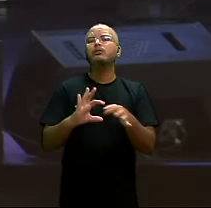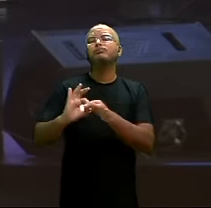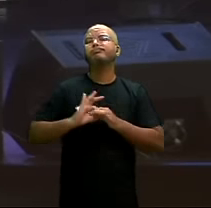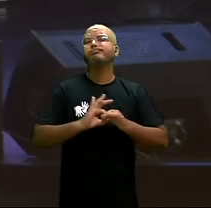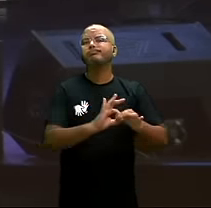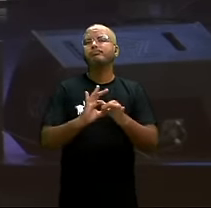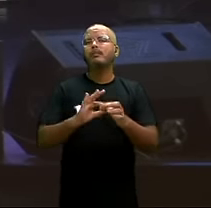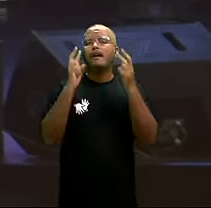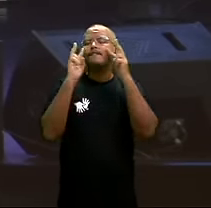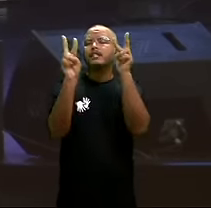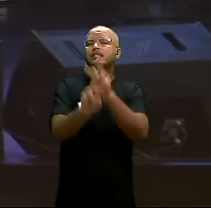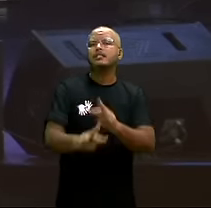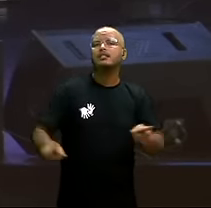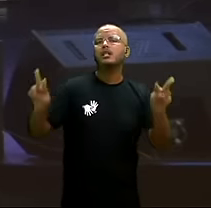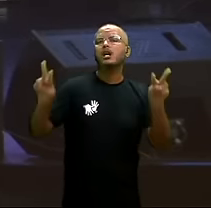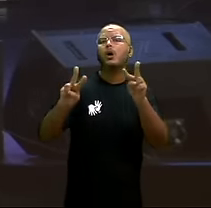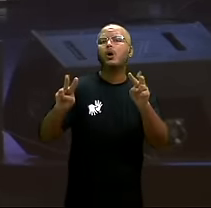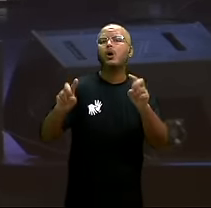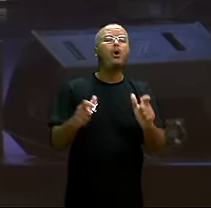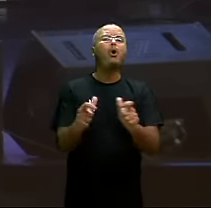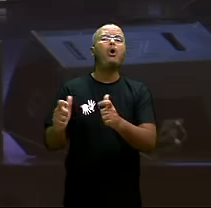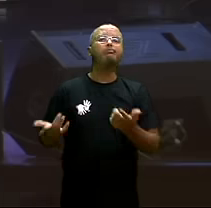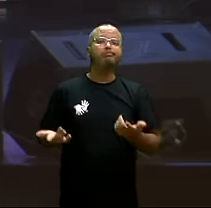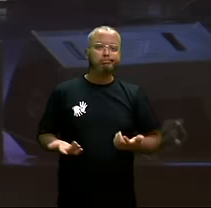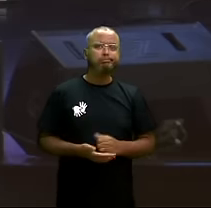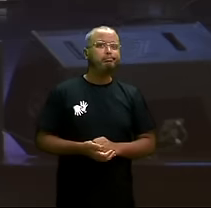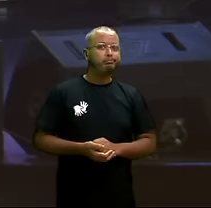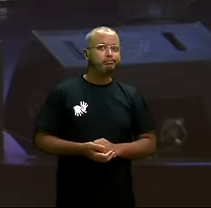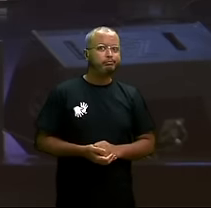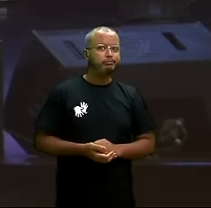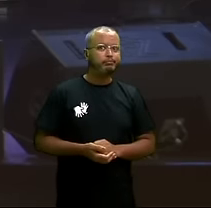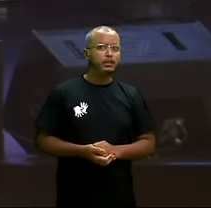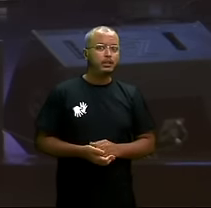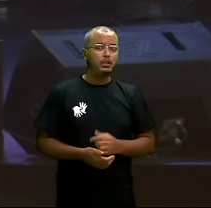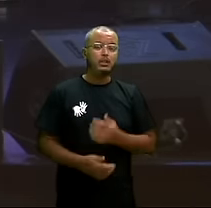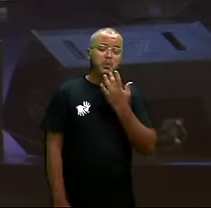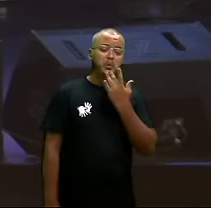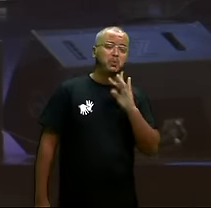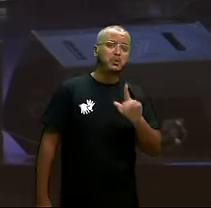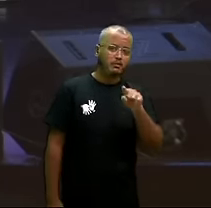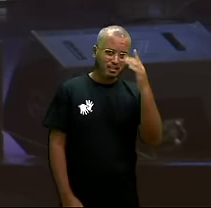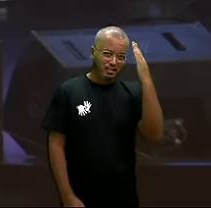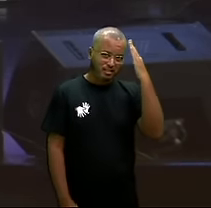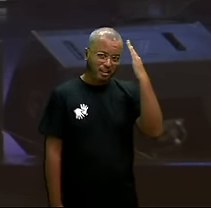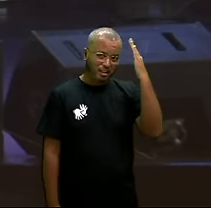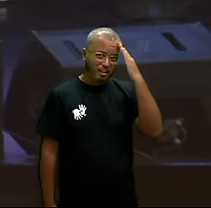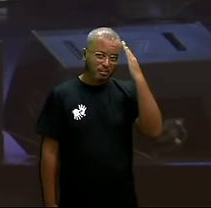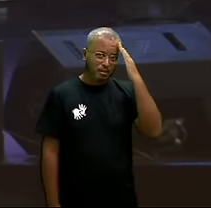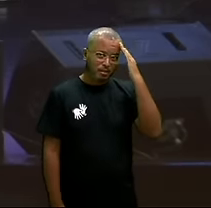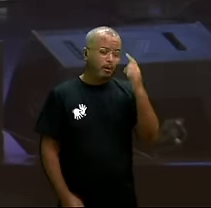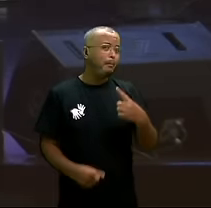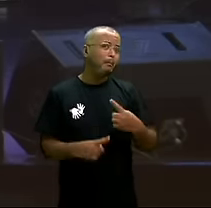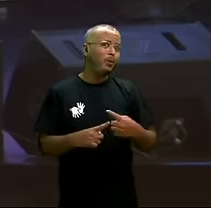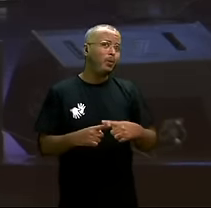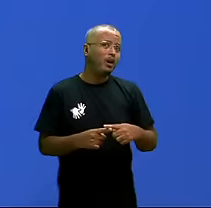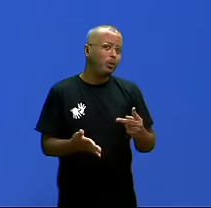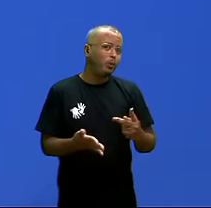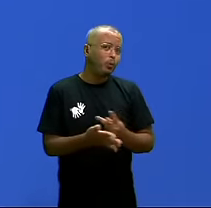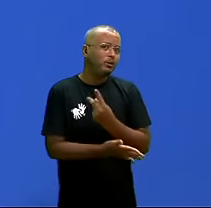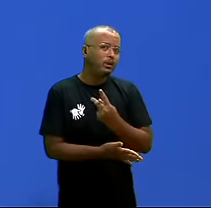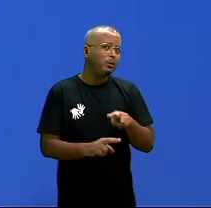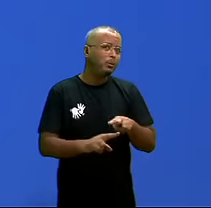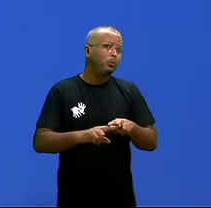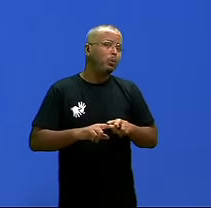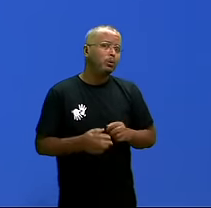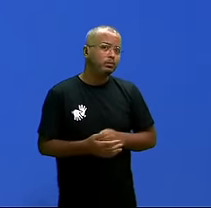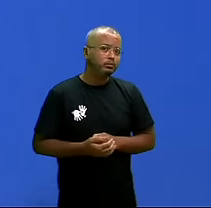está a visão de reino desse povo? A gente vive, não sei se você sabe disso. Pastor, isso é resultado de quê? De várias coisas. Uma delas,